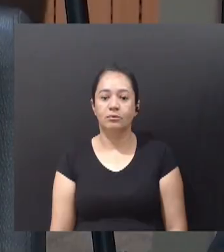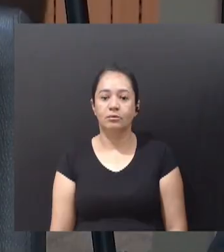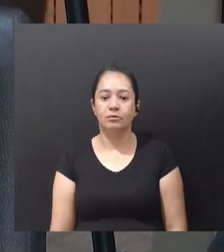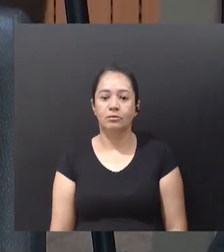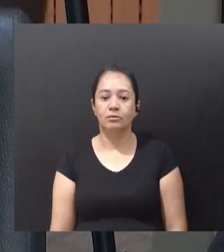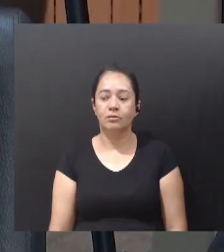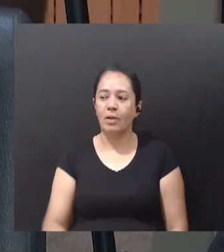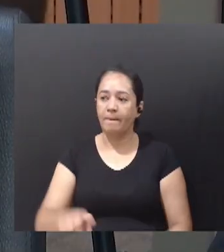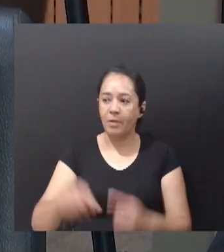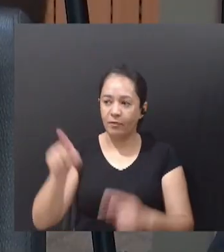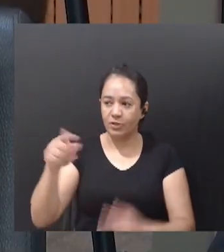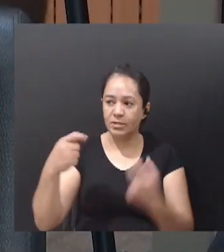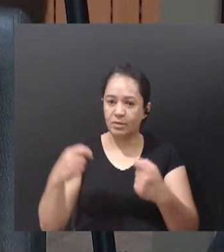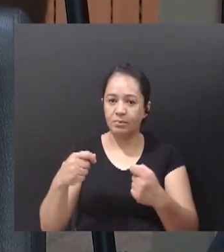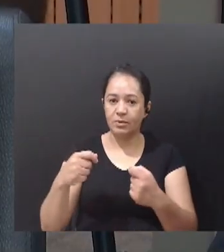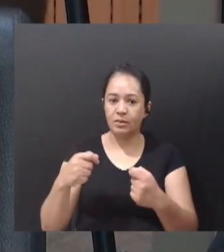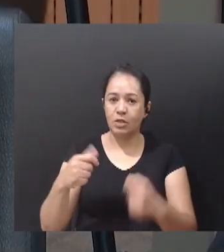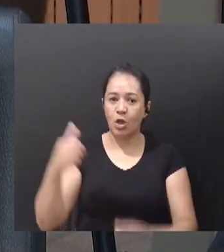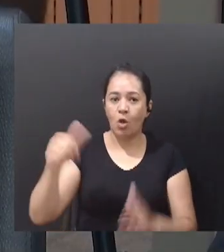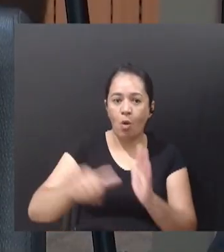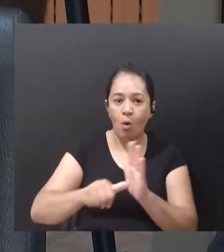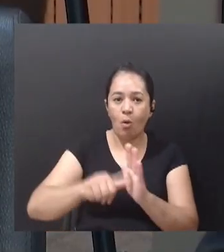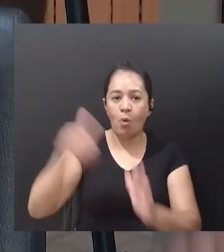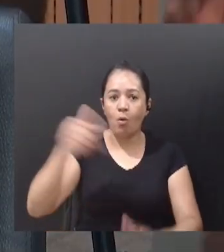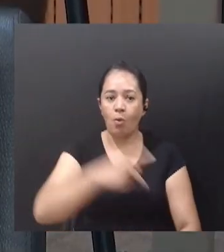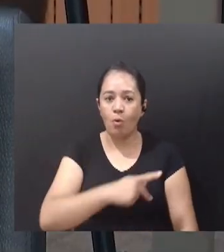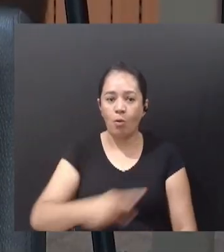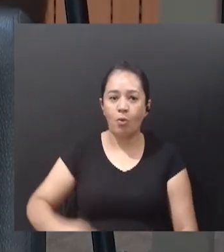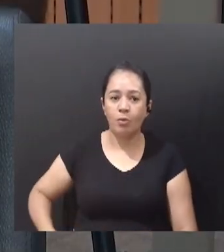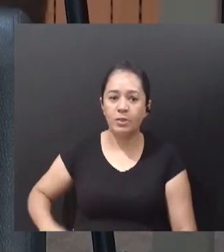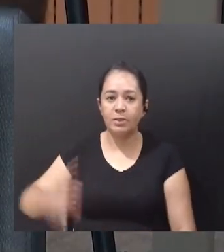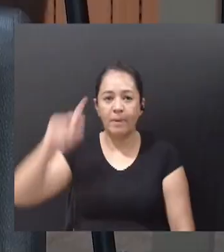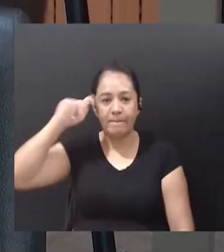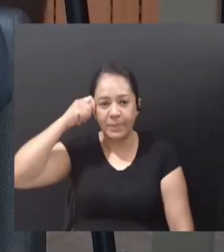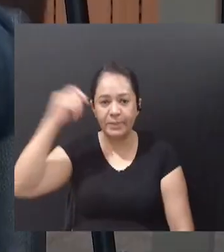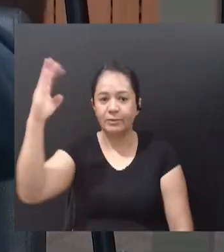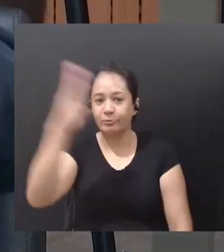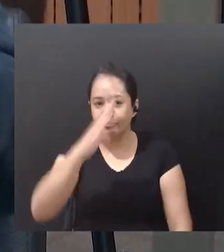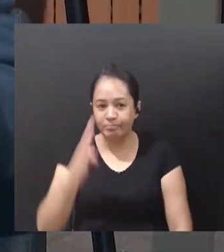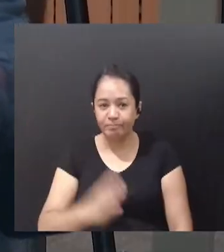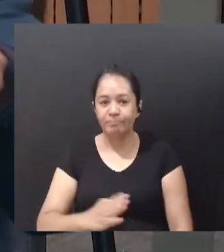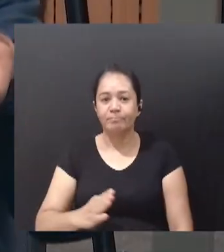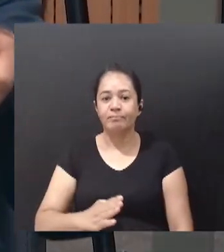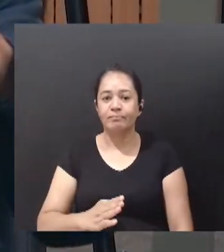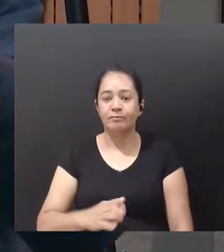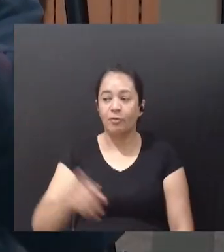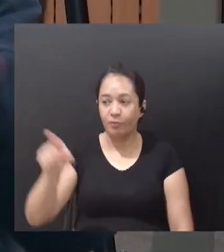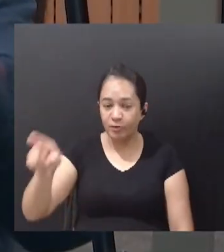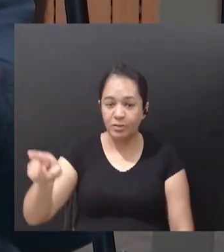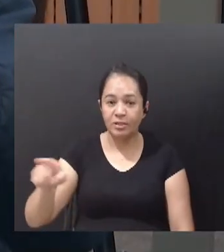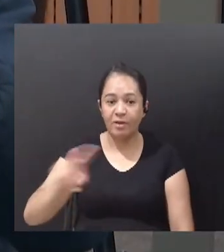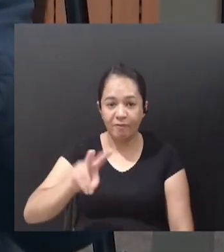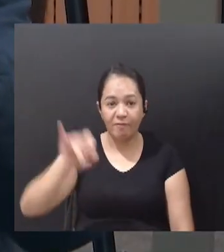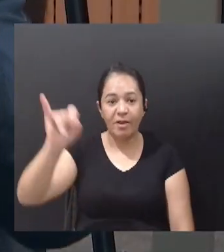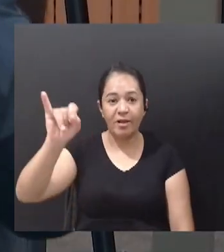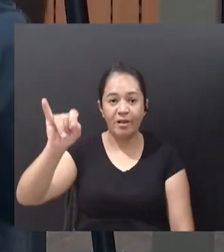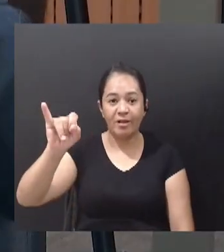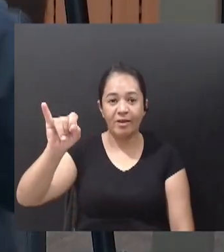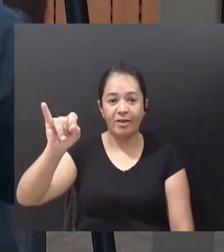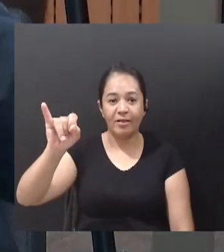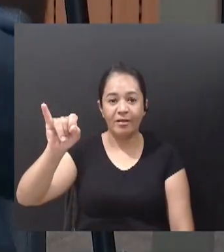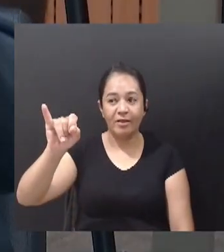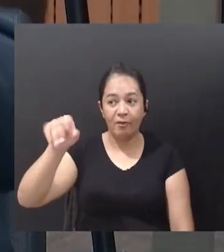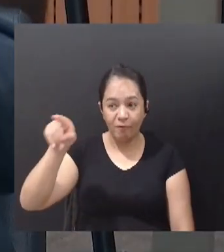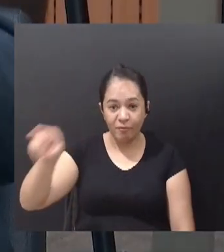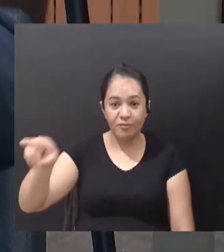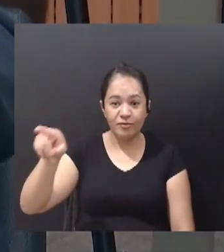ser o primeiro presidente preto do Brasil. Tem que ser, vai ser. Somos você, já.